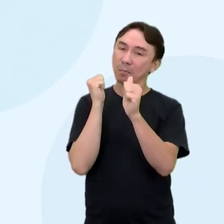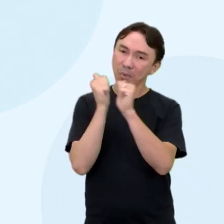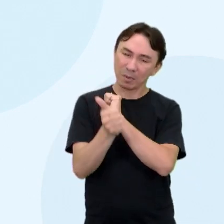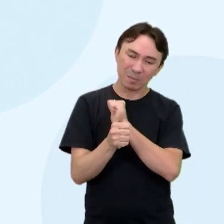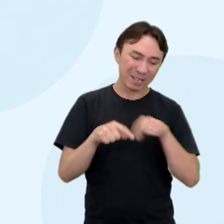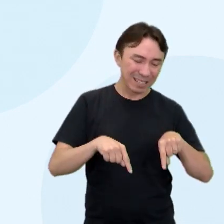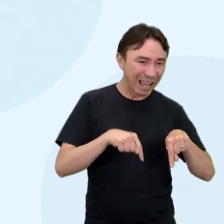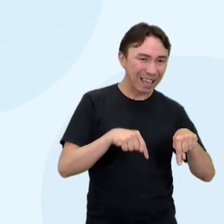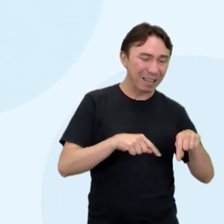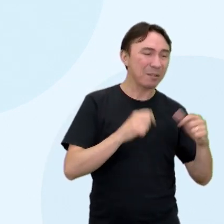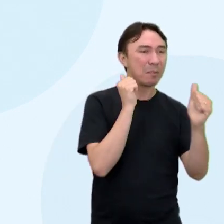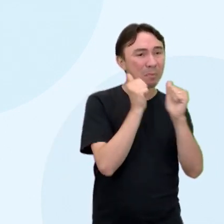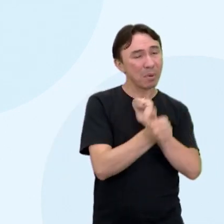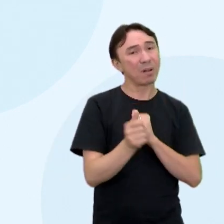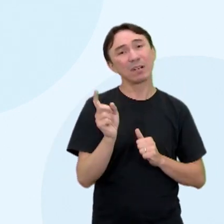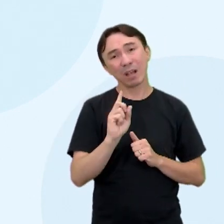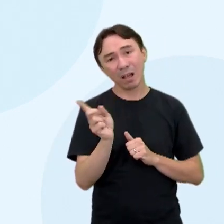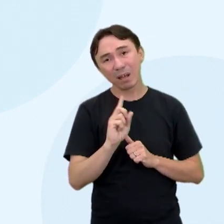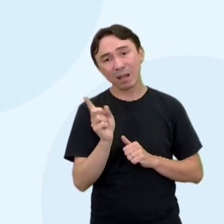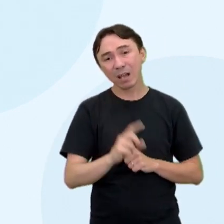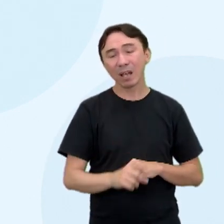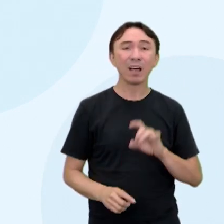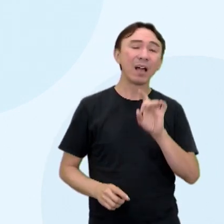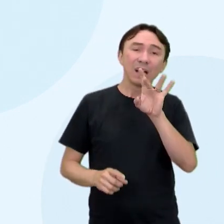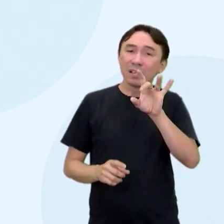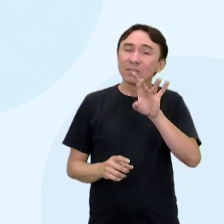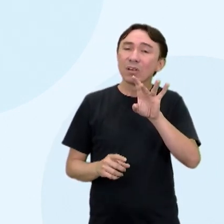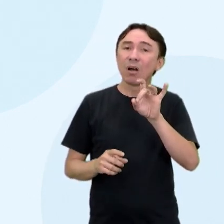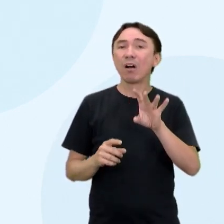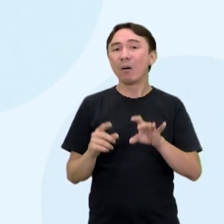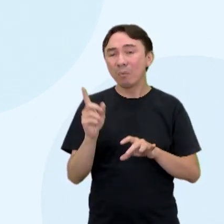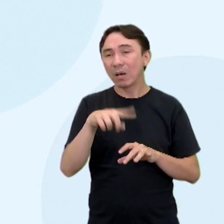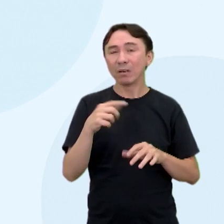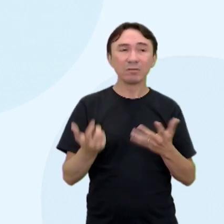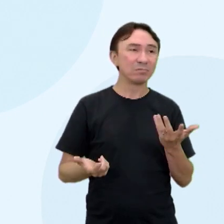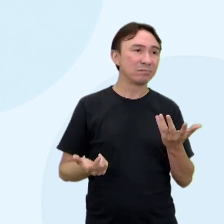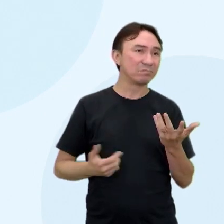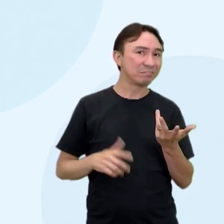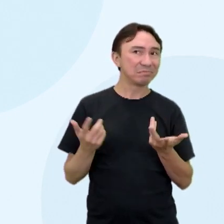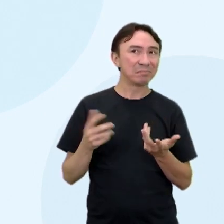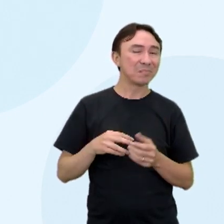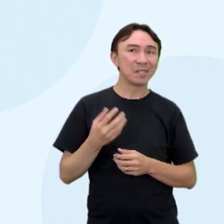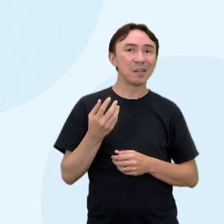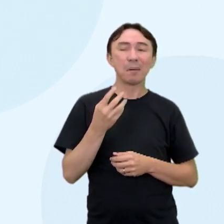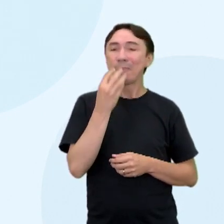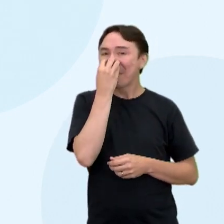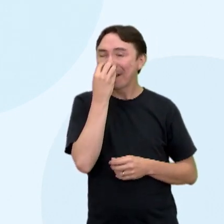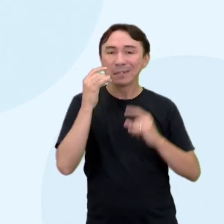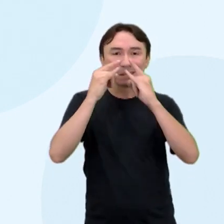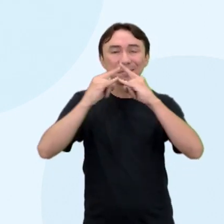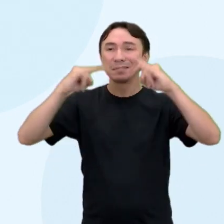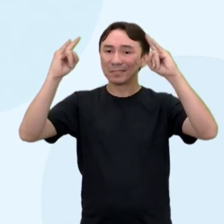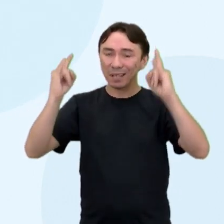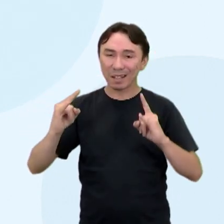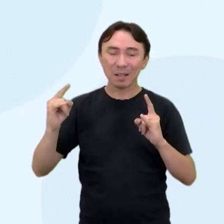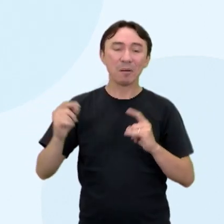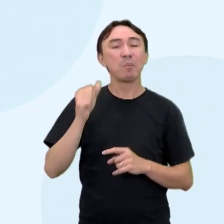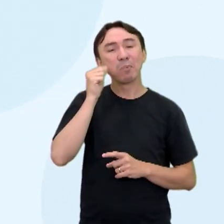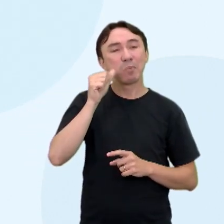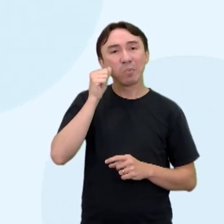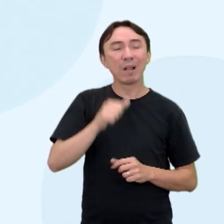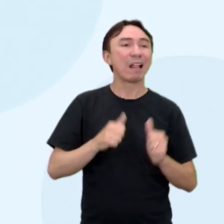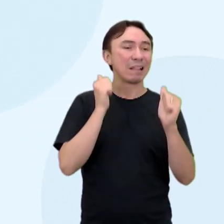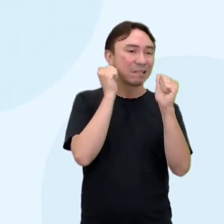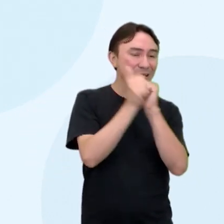é esporte. O que a gente está fazendo aqui é uma atividade circense. Por quê? Eles não chamam mulheres que são atletas para jogar.